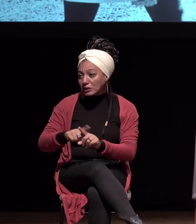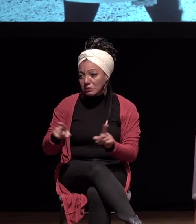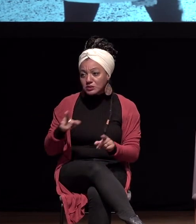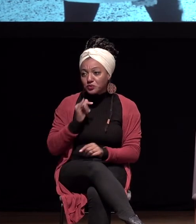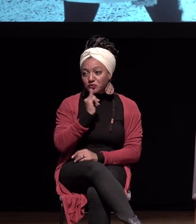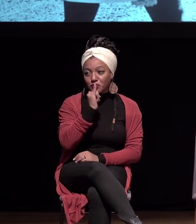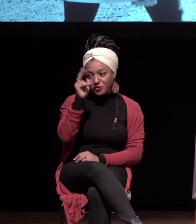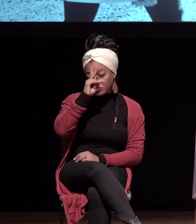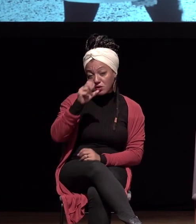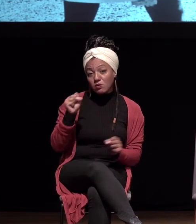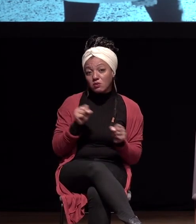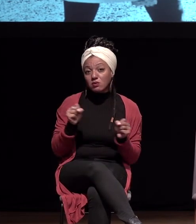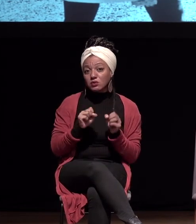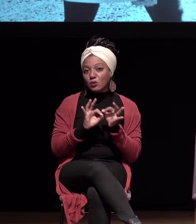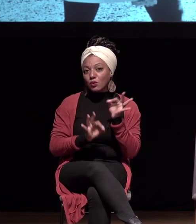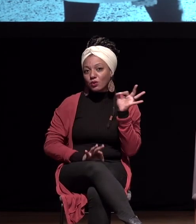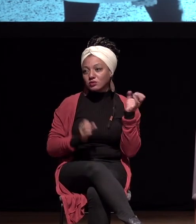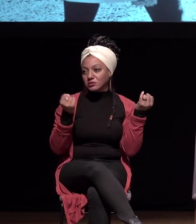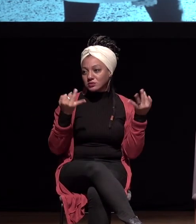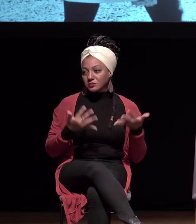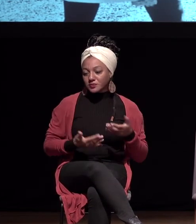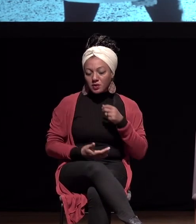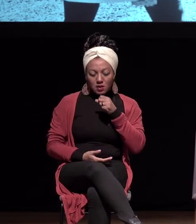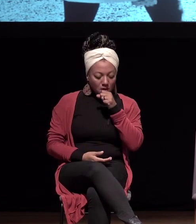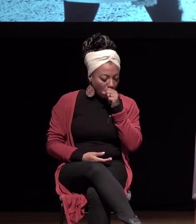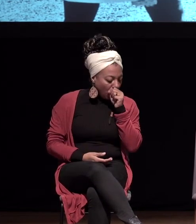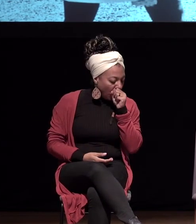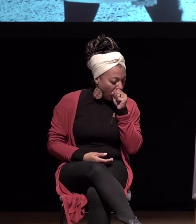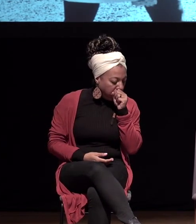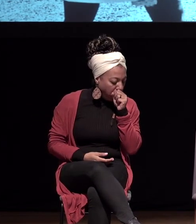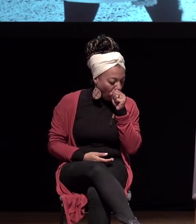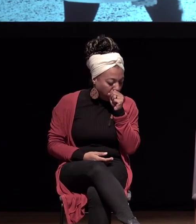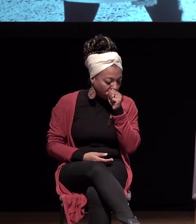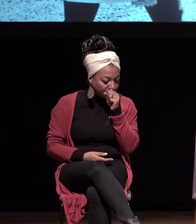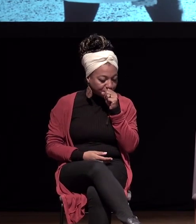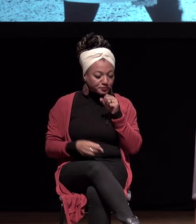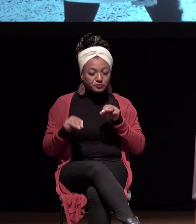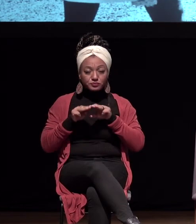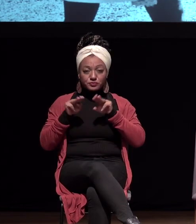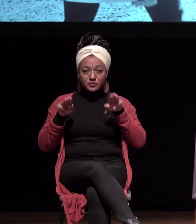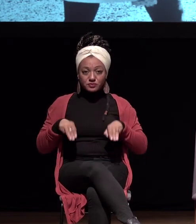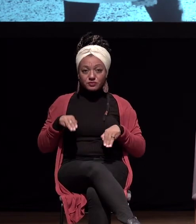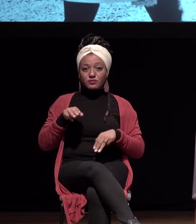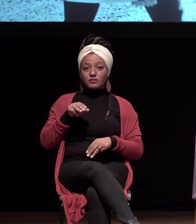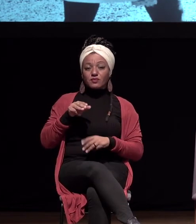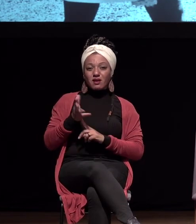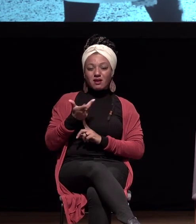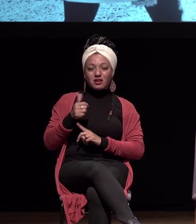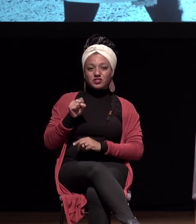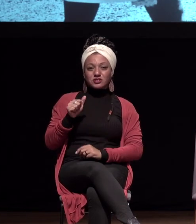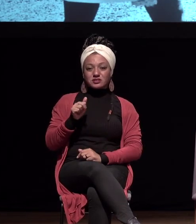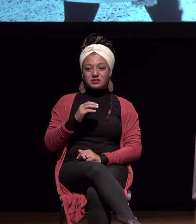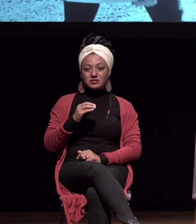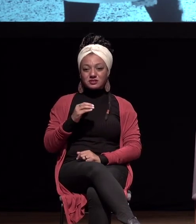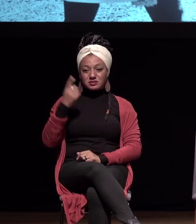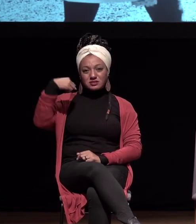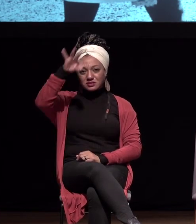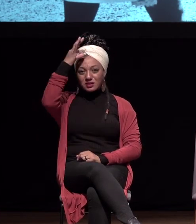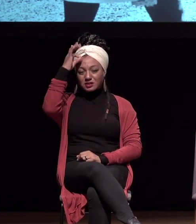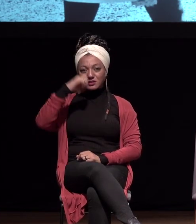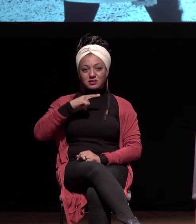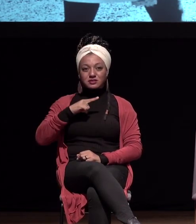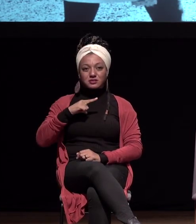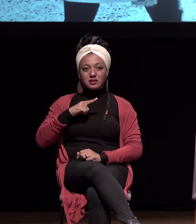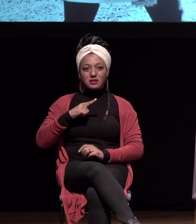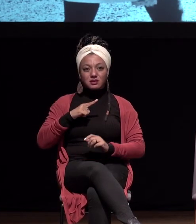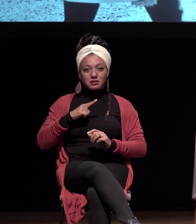aí, mas eu adoro falar, então eu vou contar. Trabalhei no Museu de Arte Sacra de São Paulo e lá tem a exposição de presépios